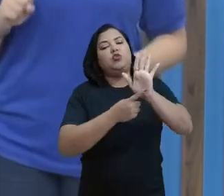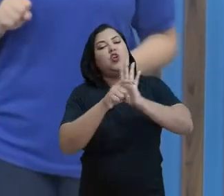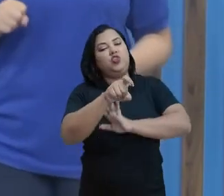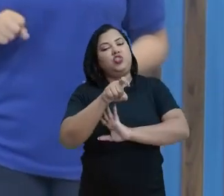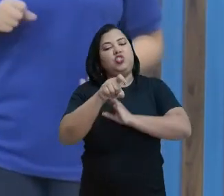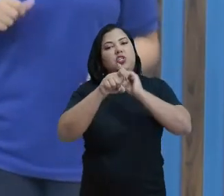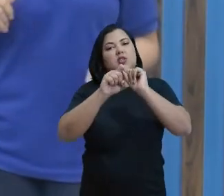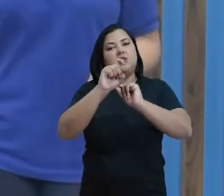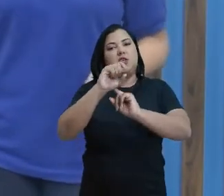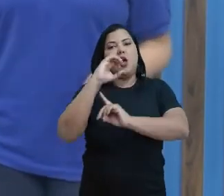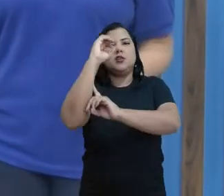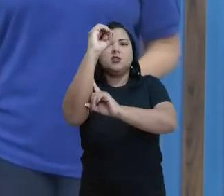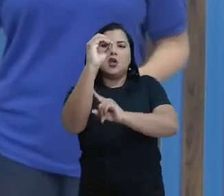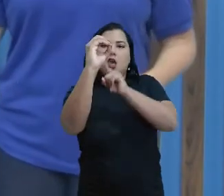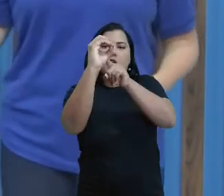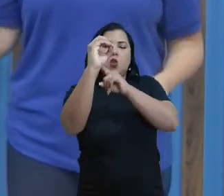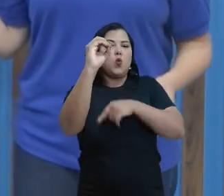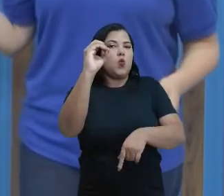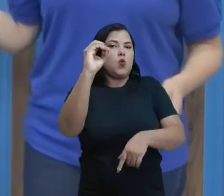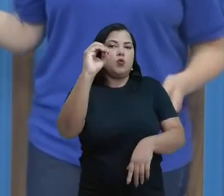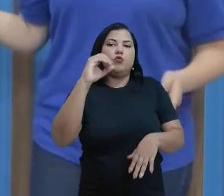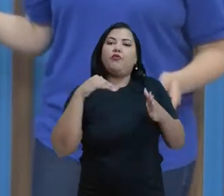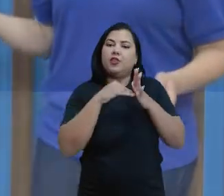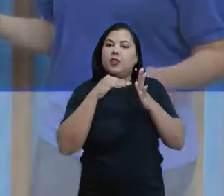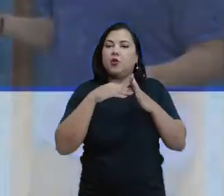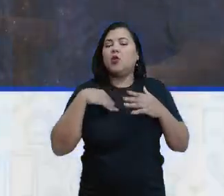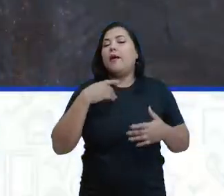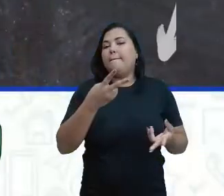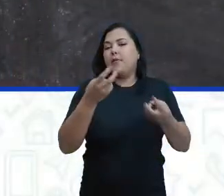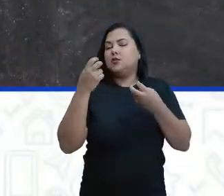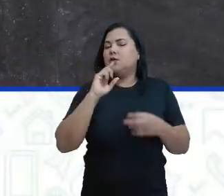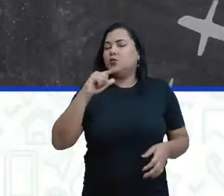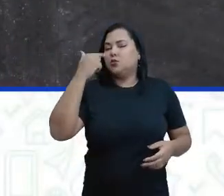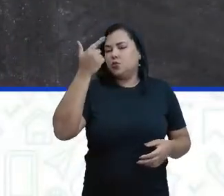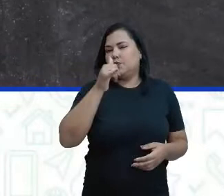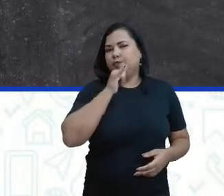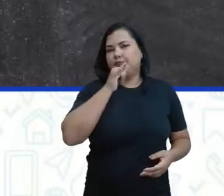a zero aí no finalzinho, que é como a gente vai ver nos próximos exemplos, tá bom?